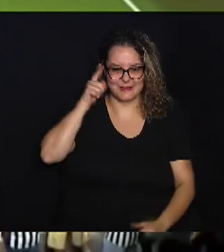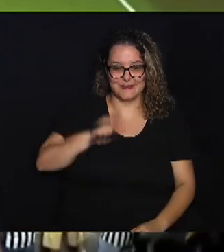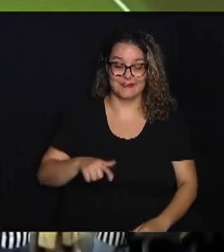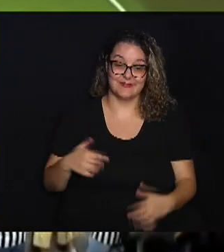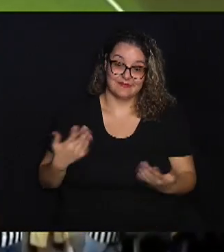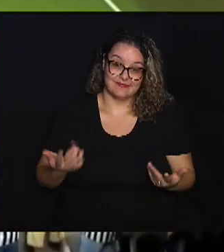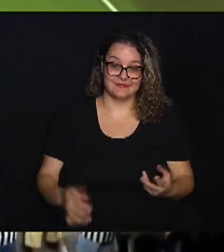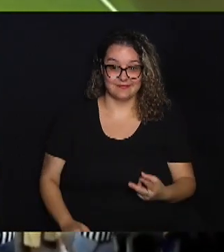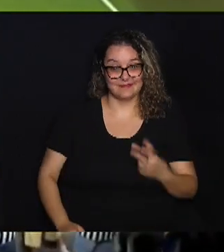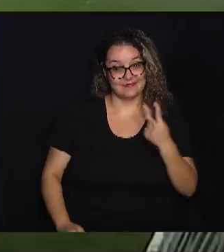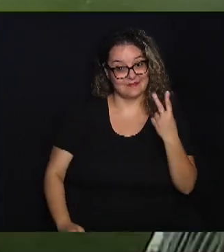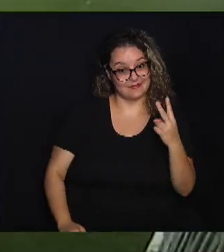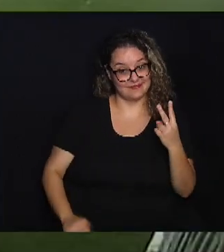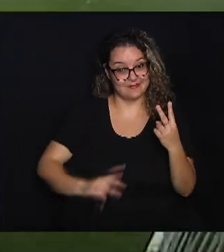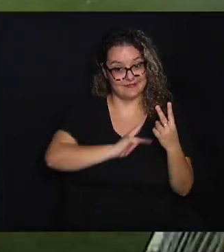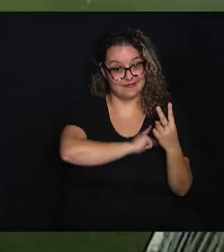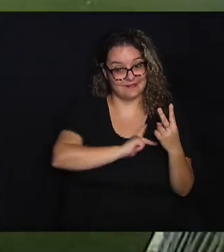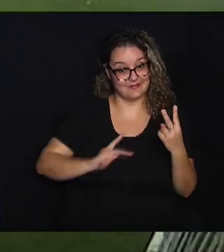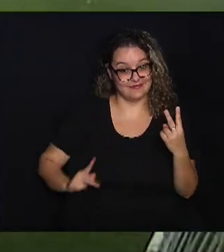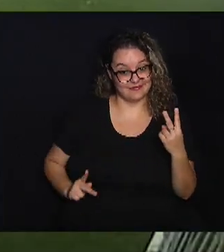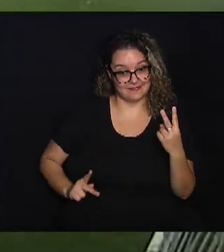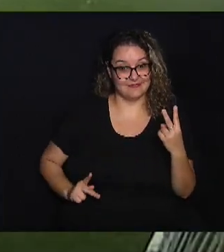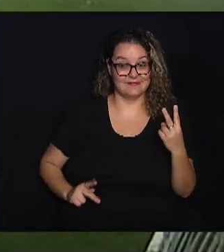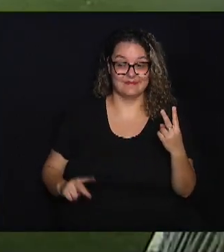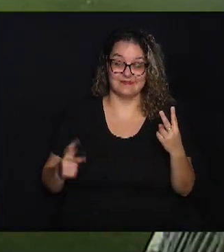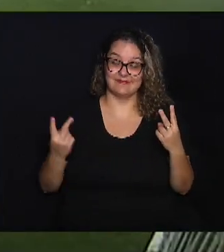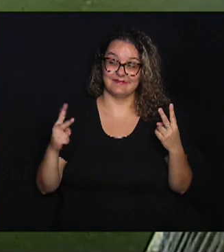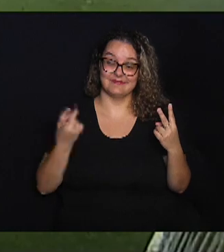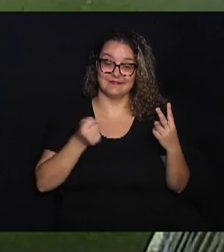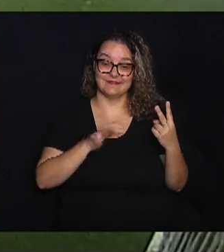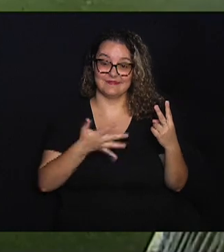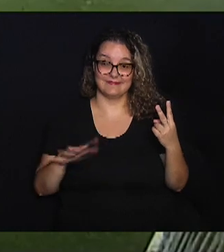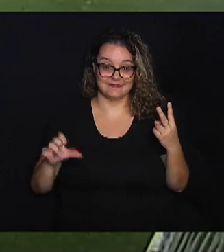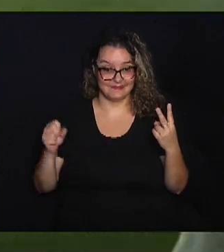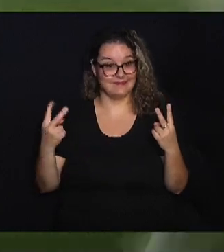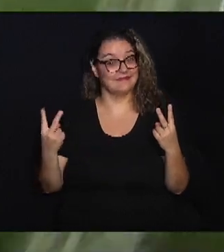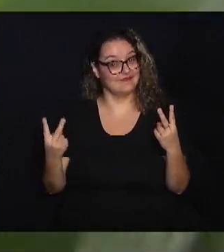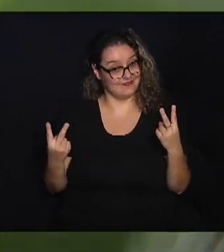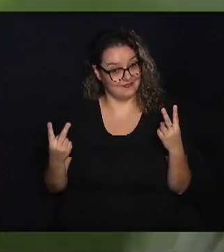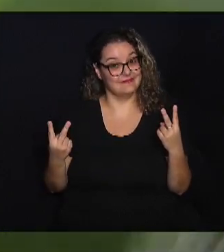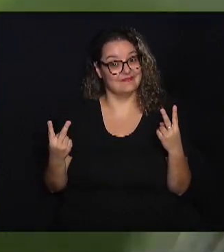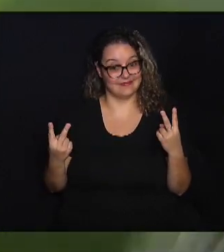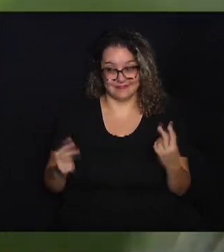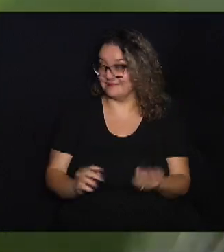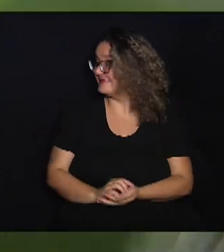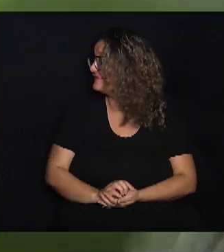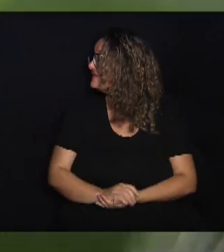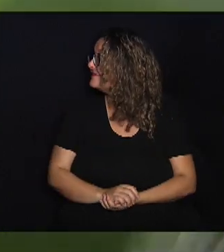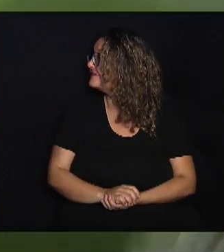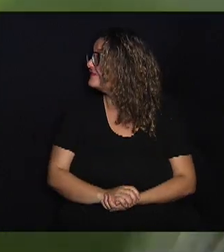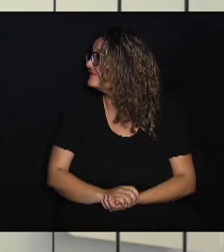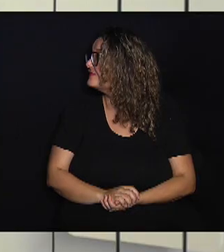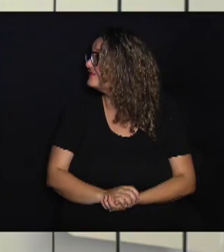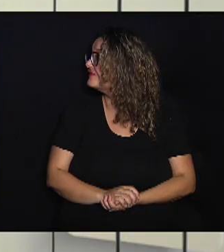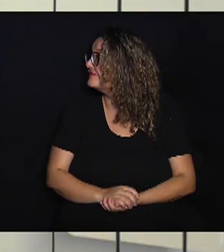ficou nisso. Na Vila Belmiro, Santos 2, Ponte Preta também 2.